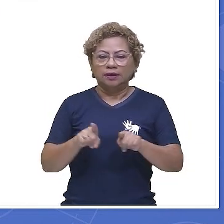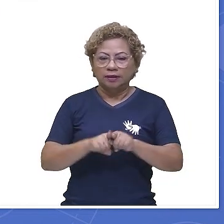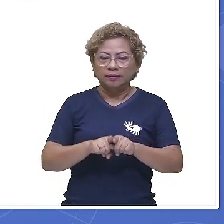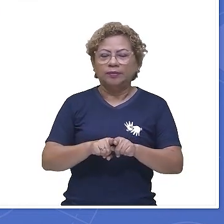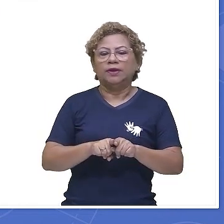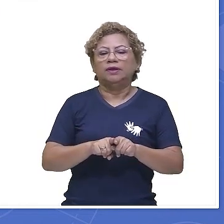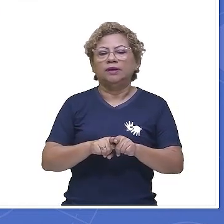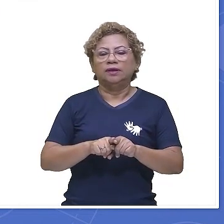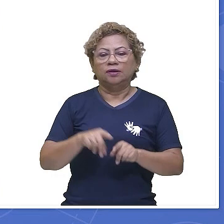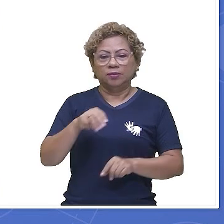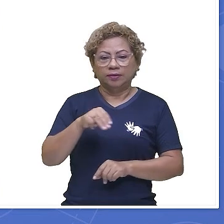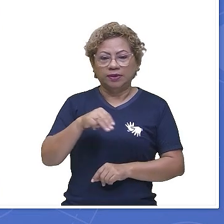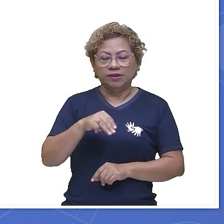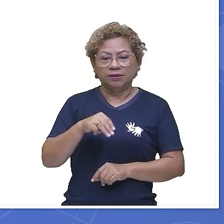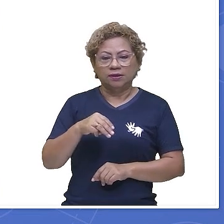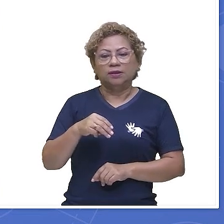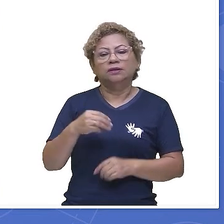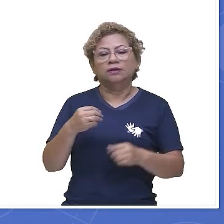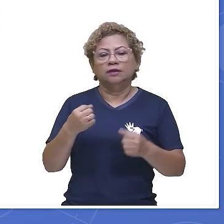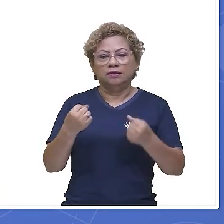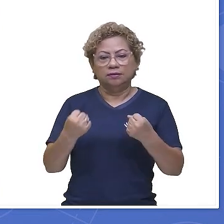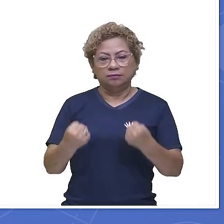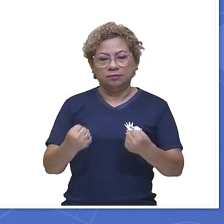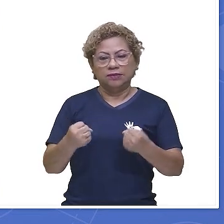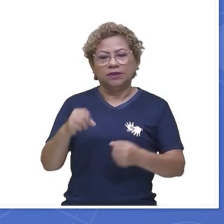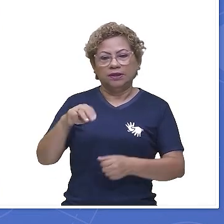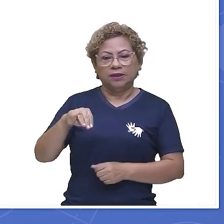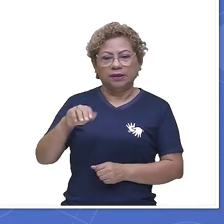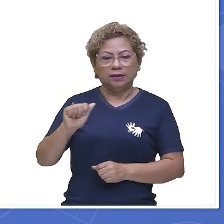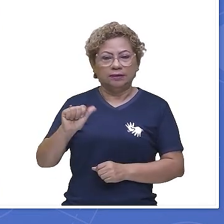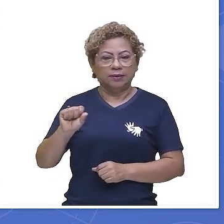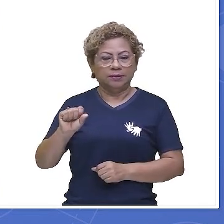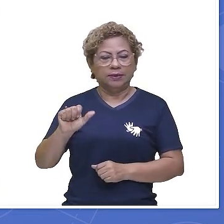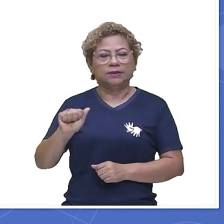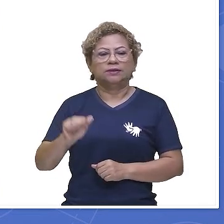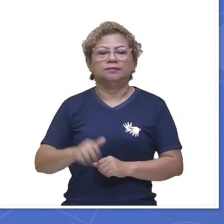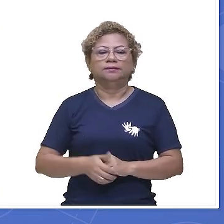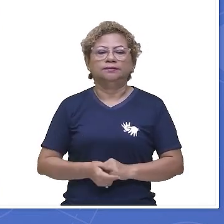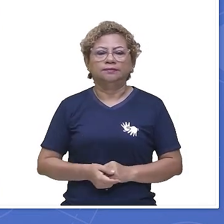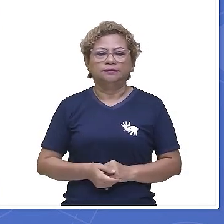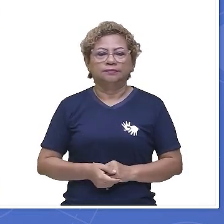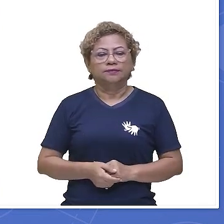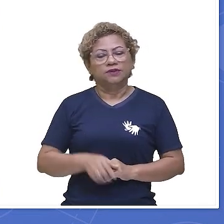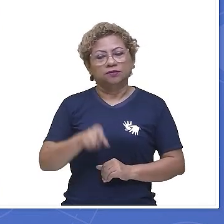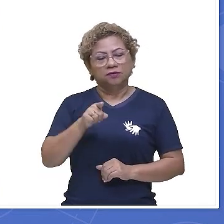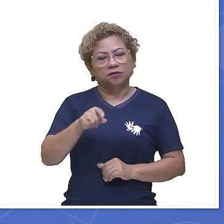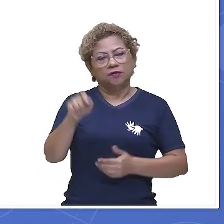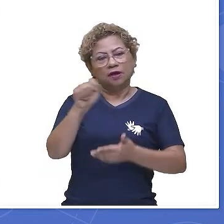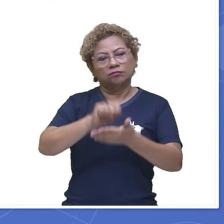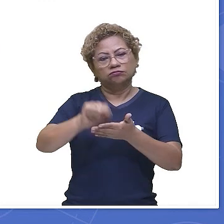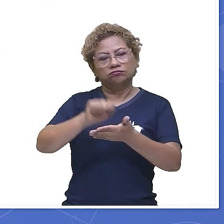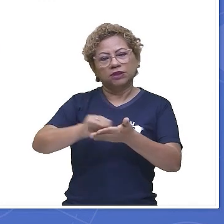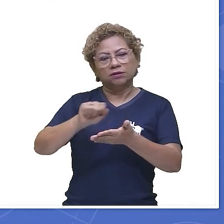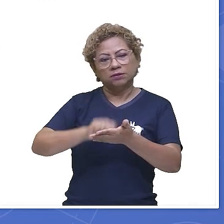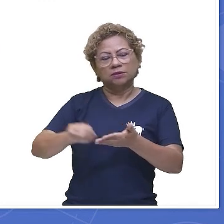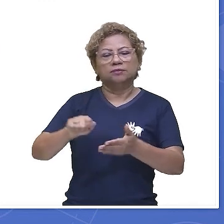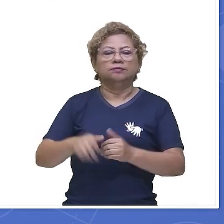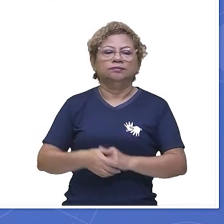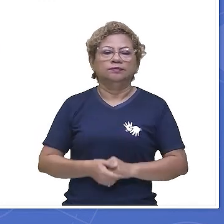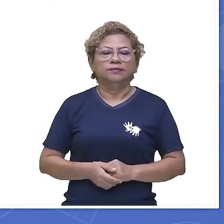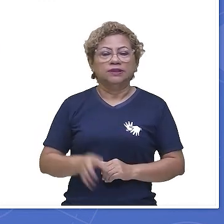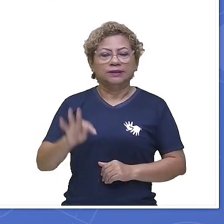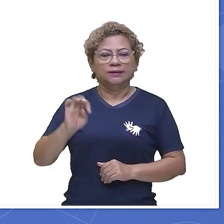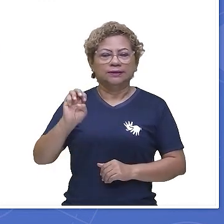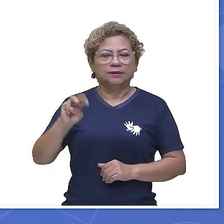resposta você tem que tempo, comprimento, temperatura e massa são as grandezas relacionadas no texto. Então essas